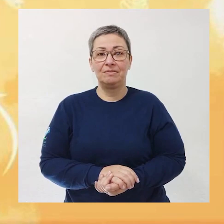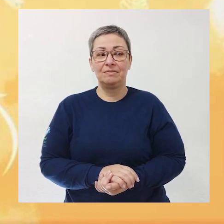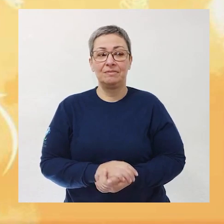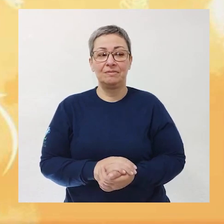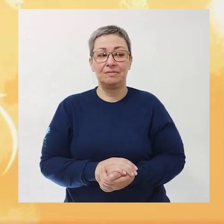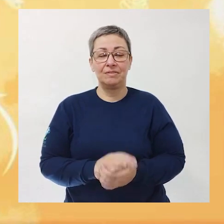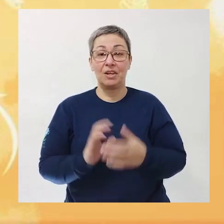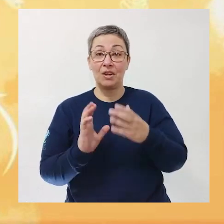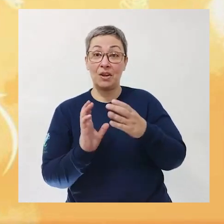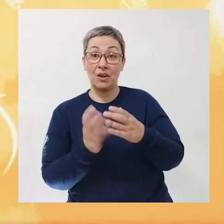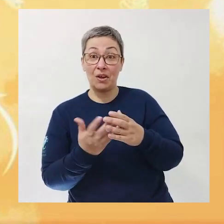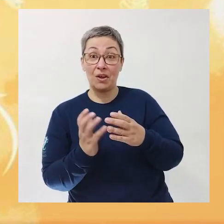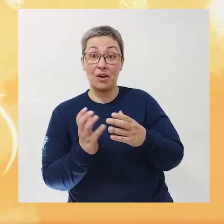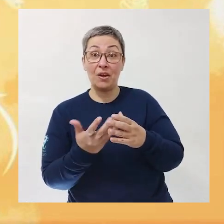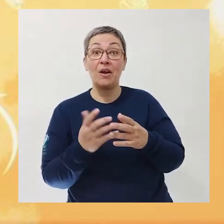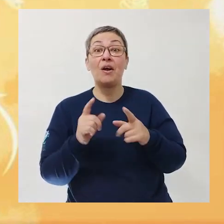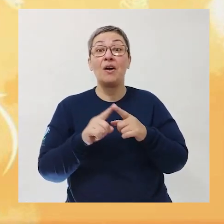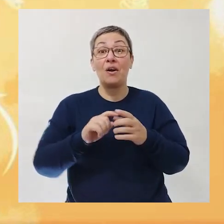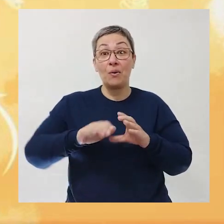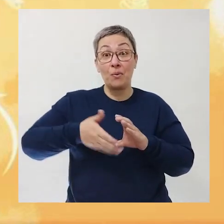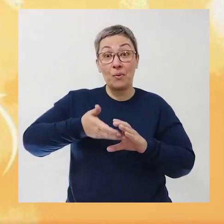A máquina de lavar louça.